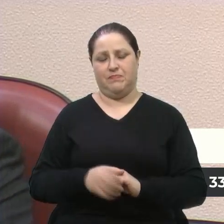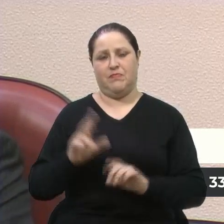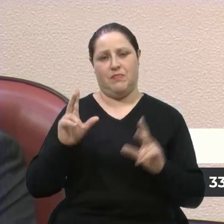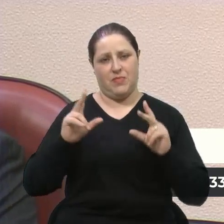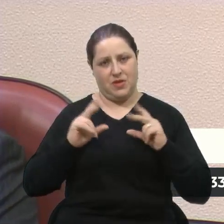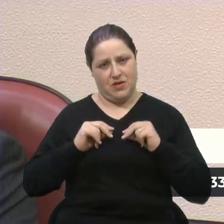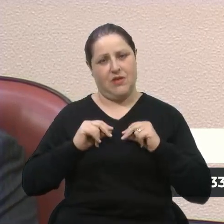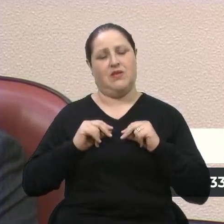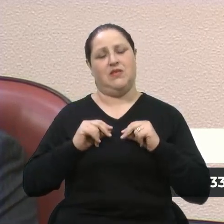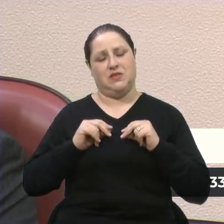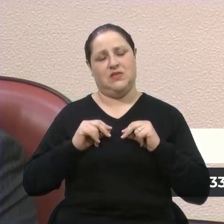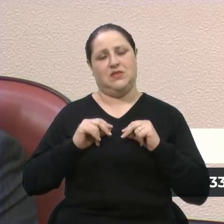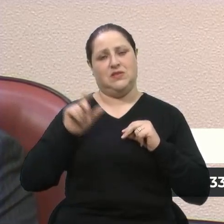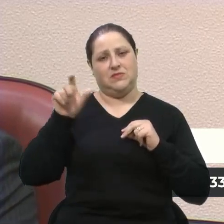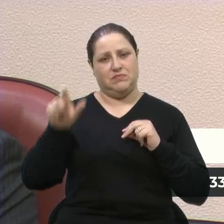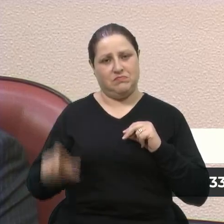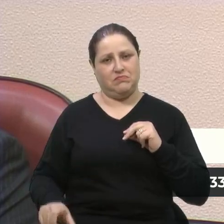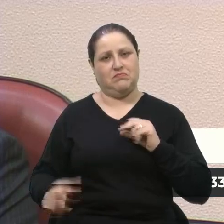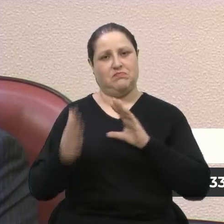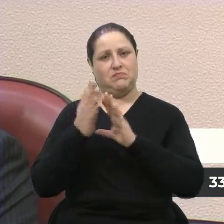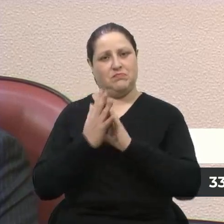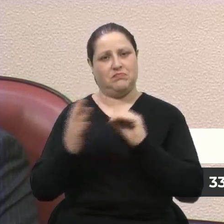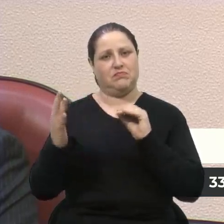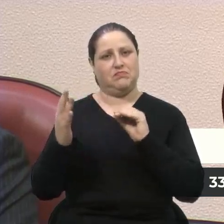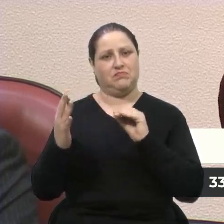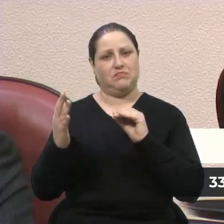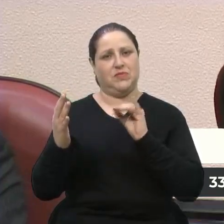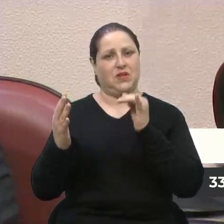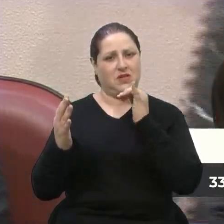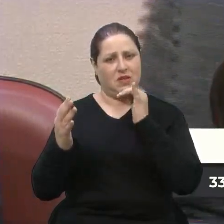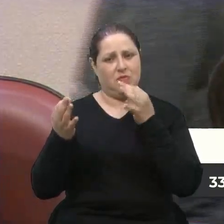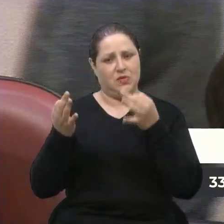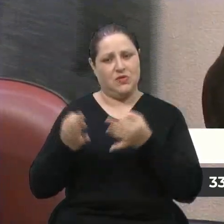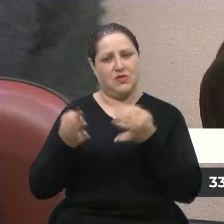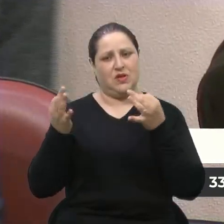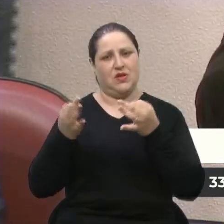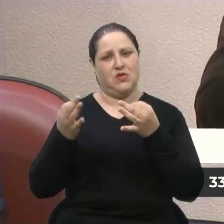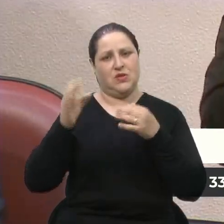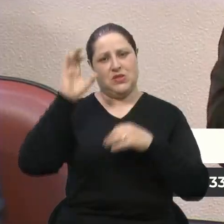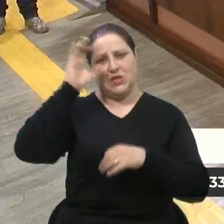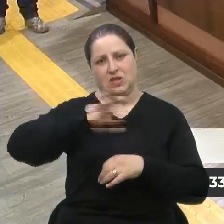merecedora de um exemplo de cidadão e homem político. Era isso, meu muito obrigado.